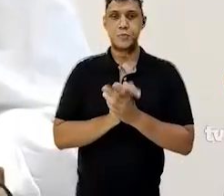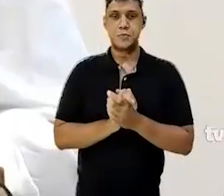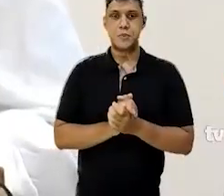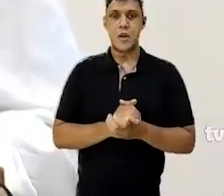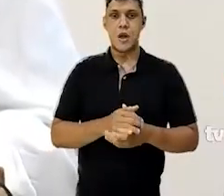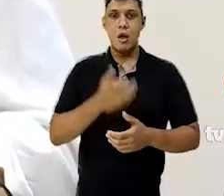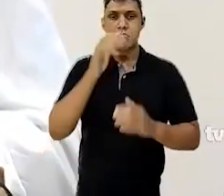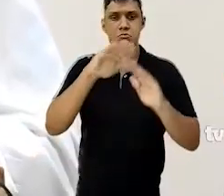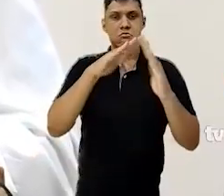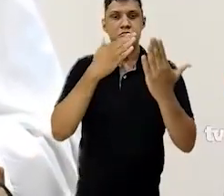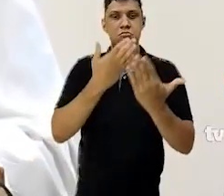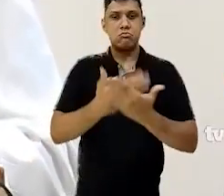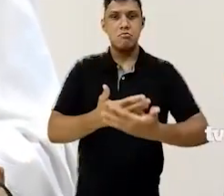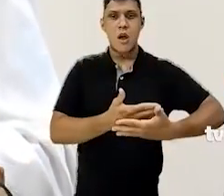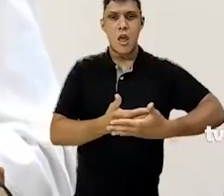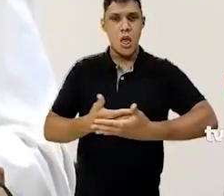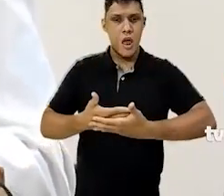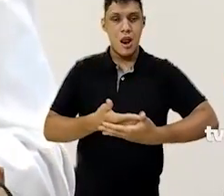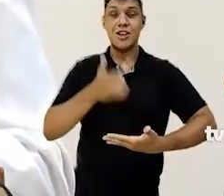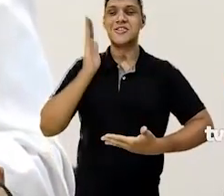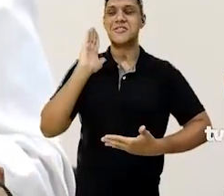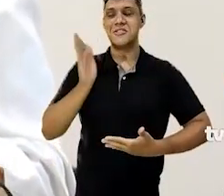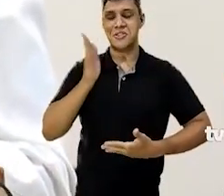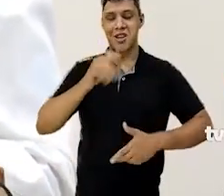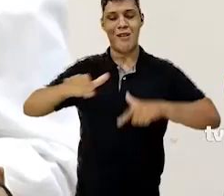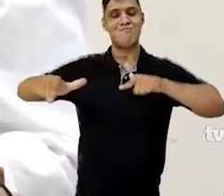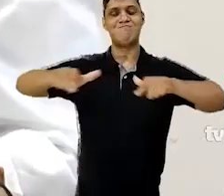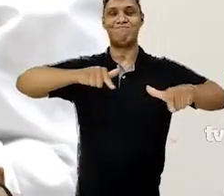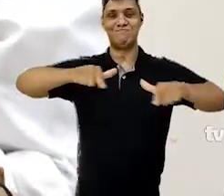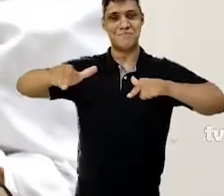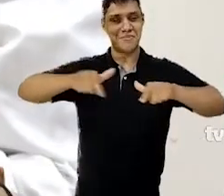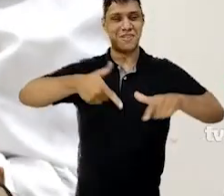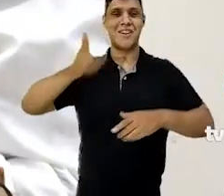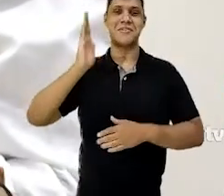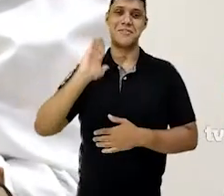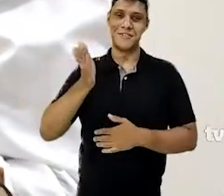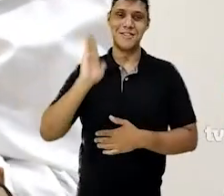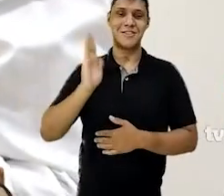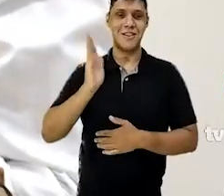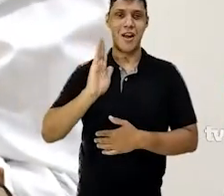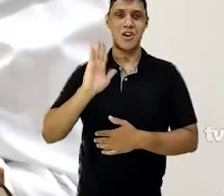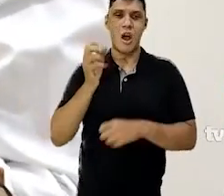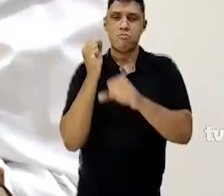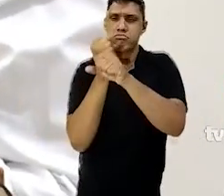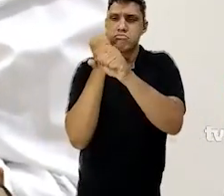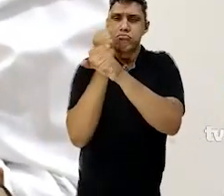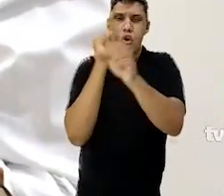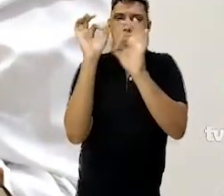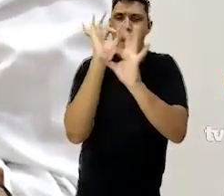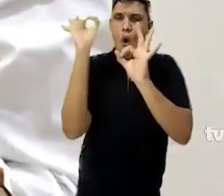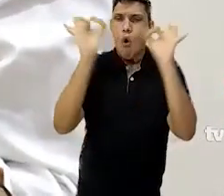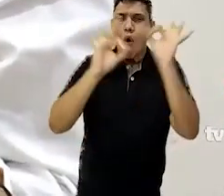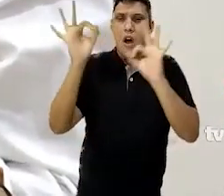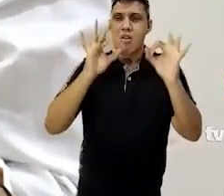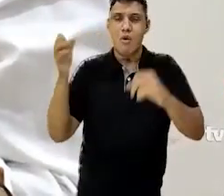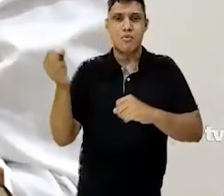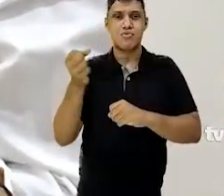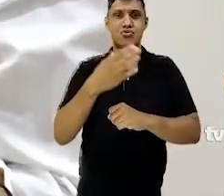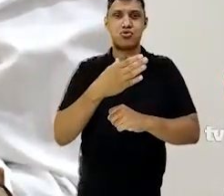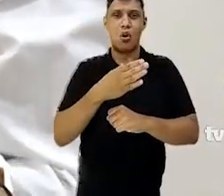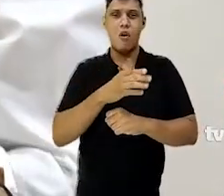Creche, nós já estamos trabalhando e muito. Reformamos uma grande creche agora no